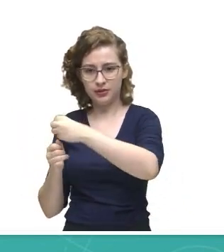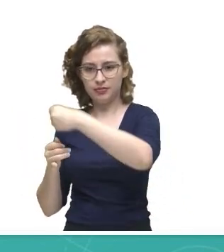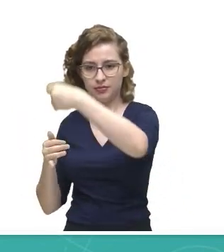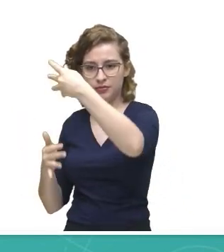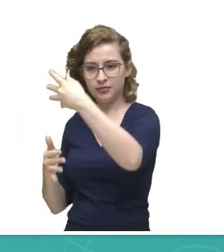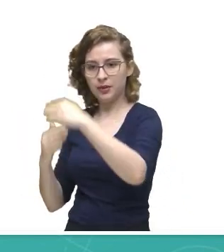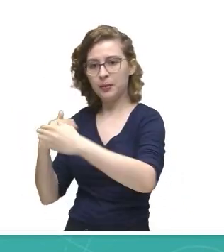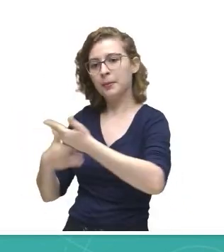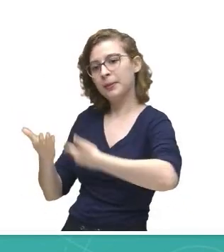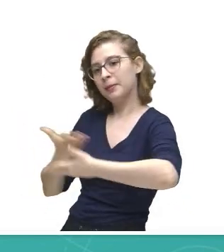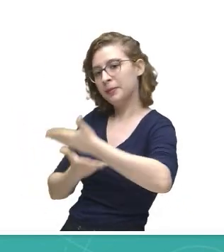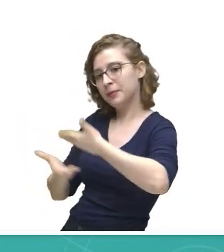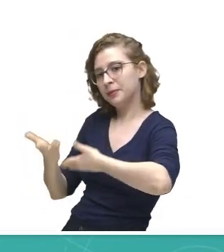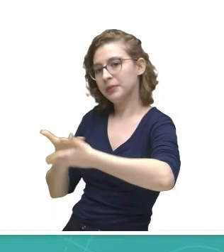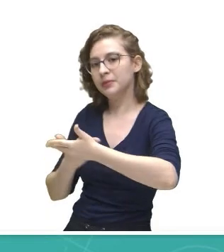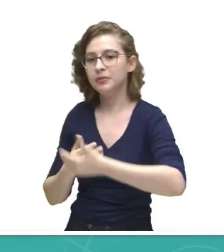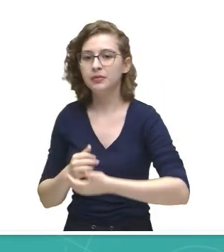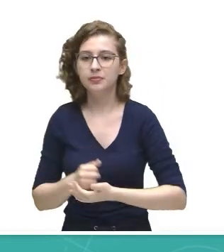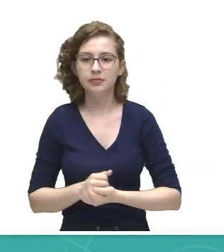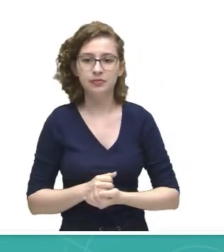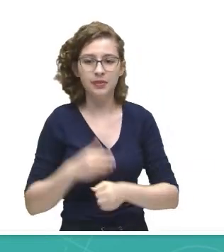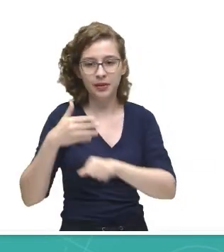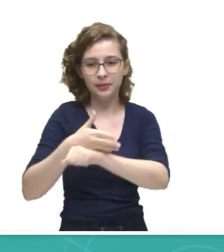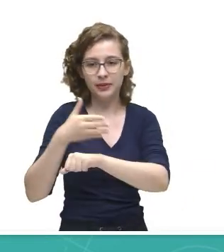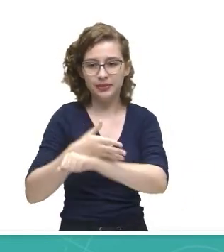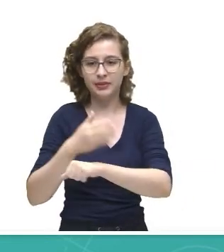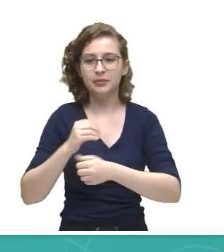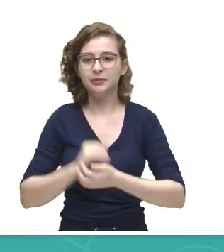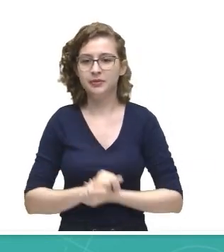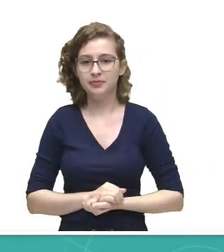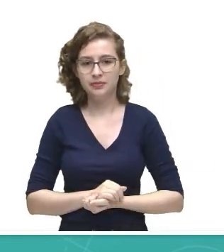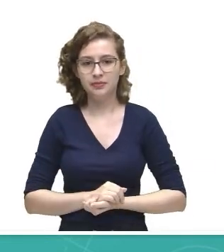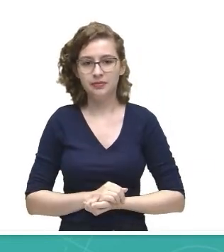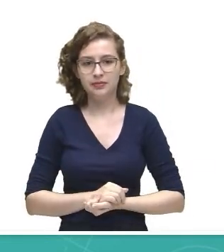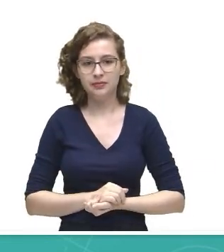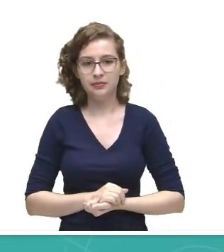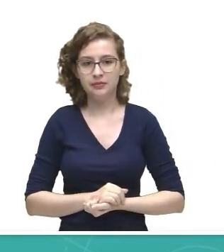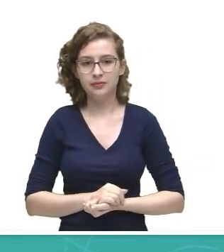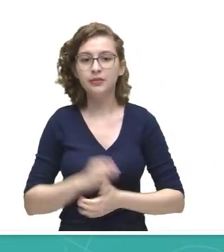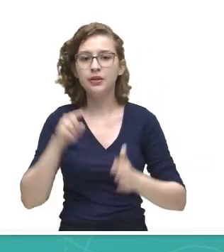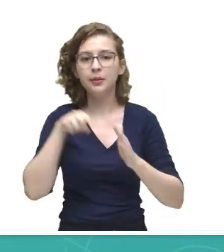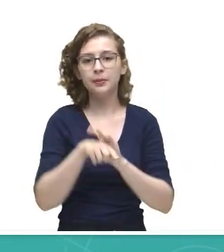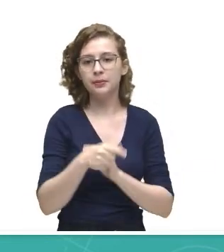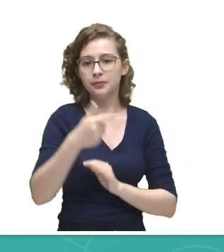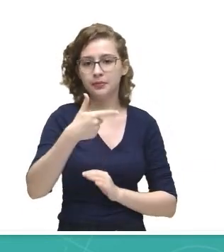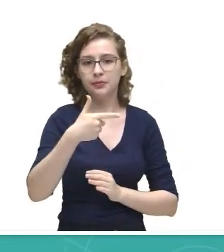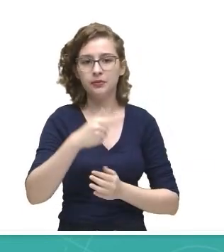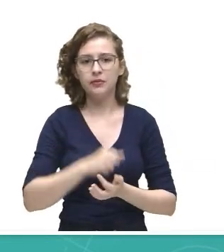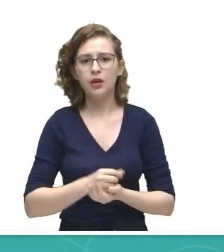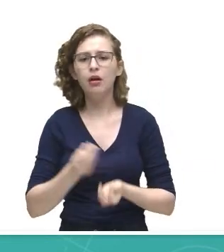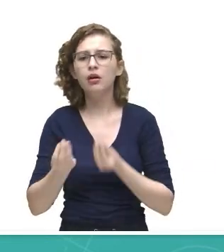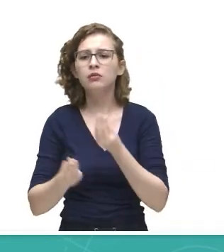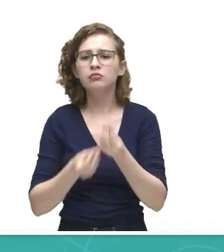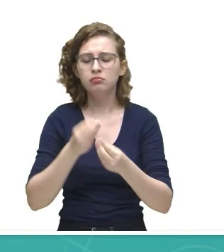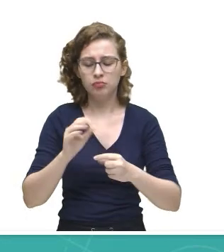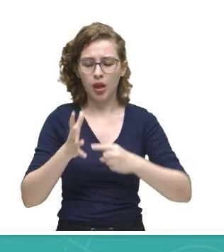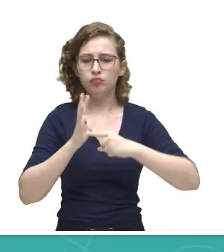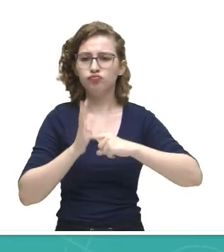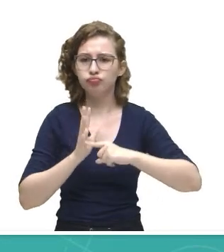chat, participem aí, que a gente volta depois da correção. Vamos lá, a segunda questão. Como a invenção do motor a